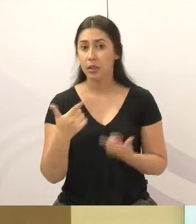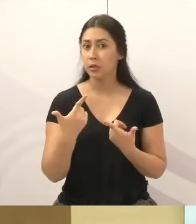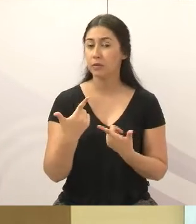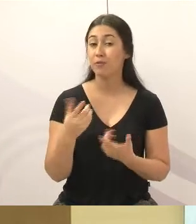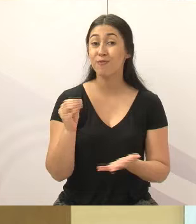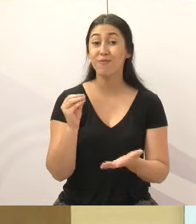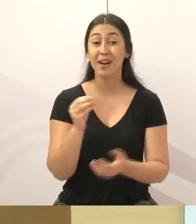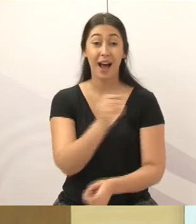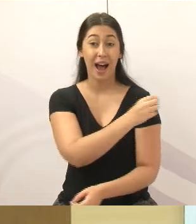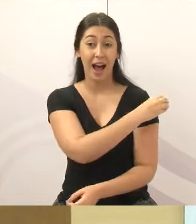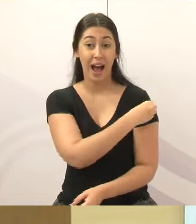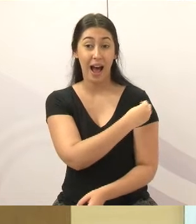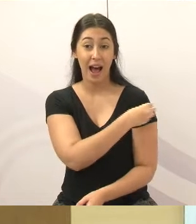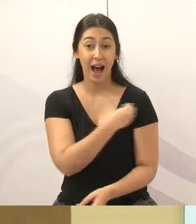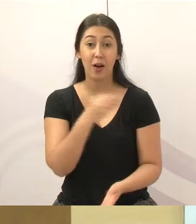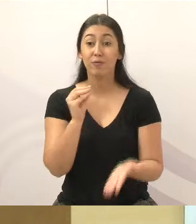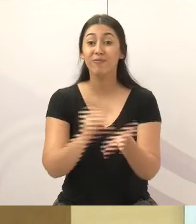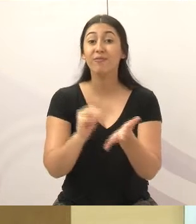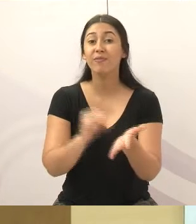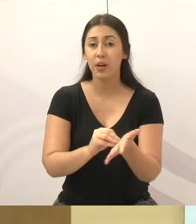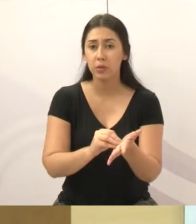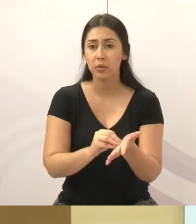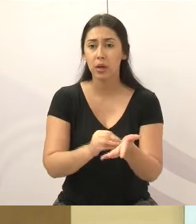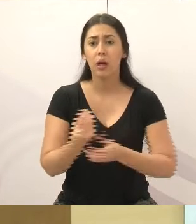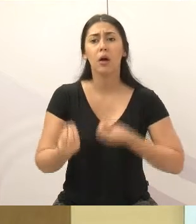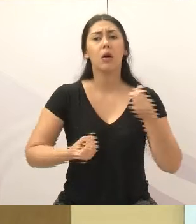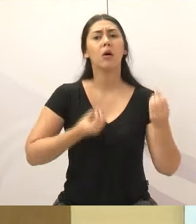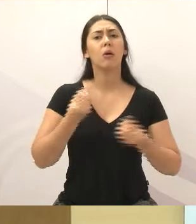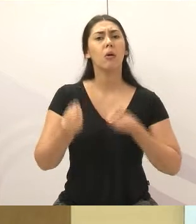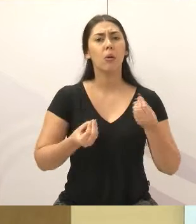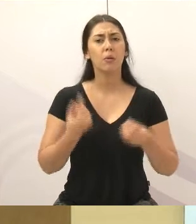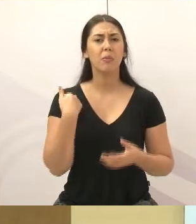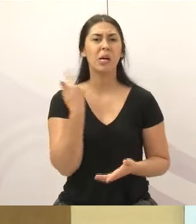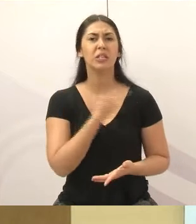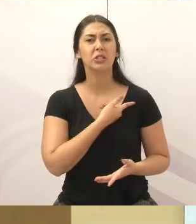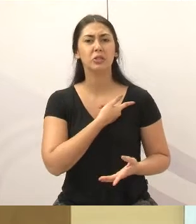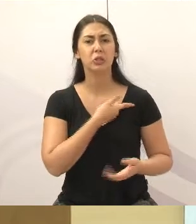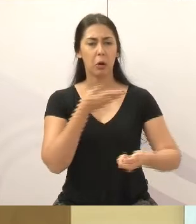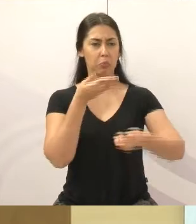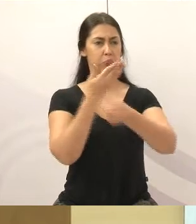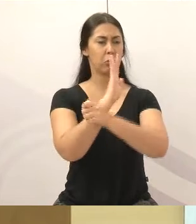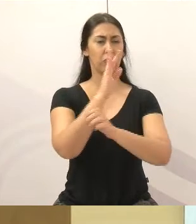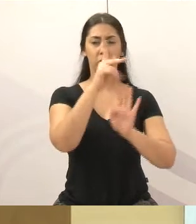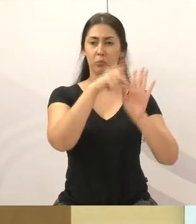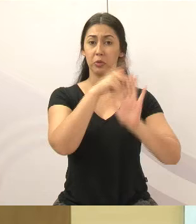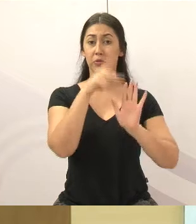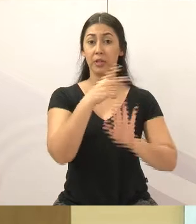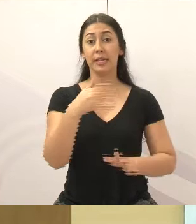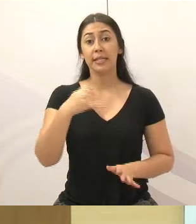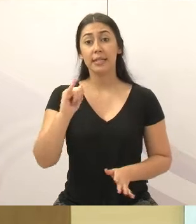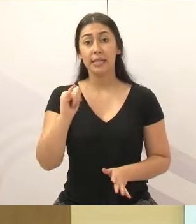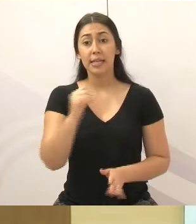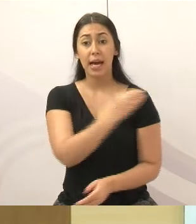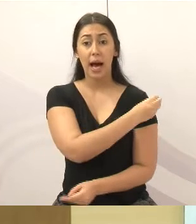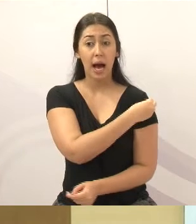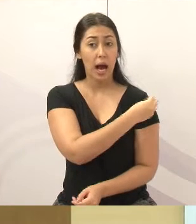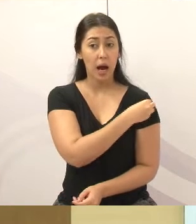ainda no mercado para atender essa demanda, como é que nós vamos votar um projeto aqui e aprovar ele, sendo que as pessoas não